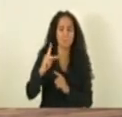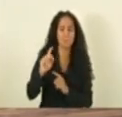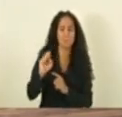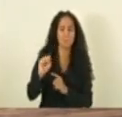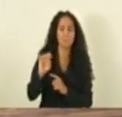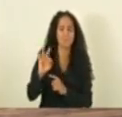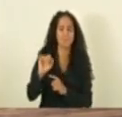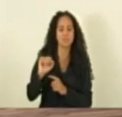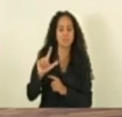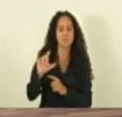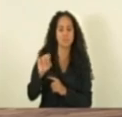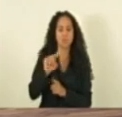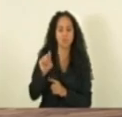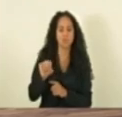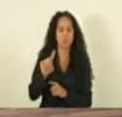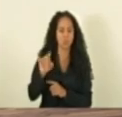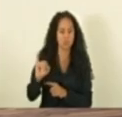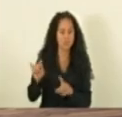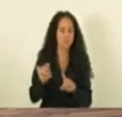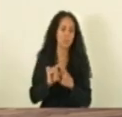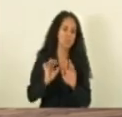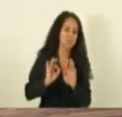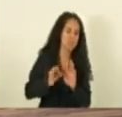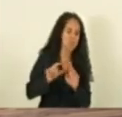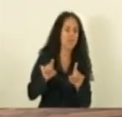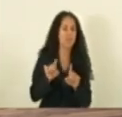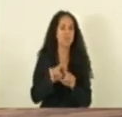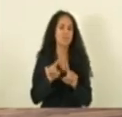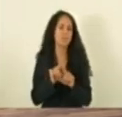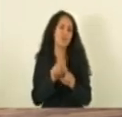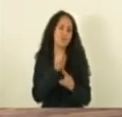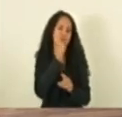Jaguaré, na Casa do Vovô em Nova Venécia,